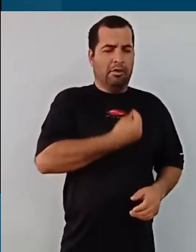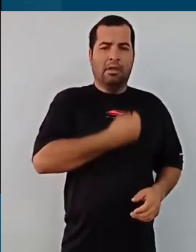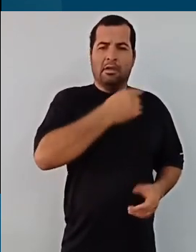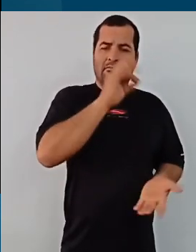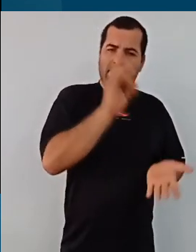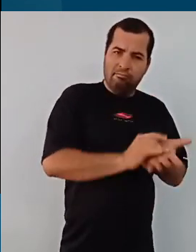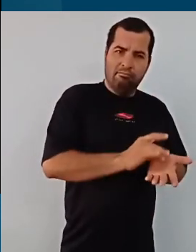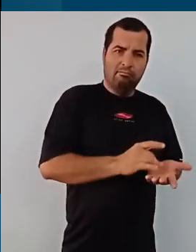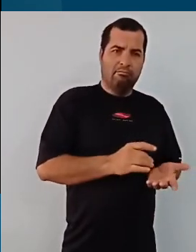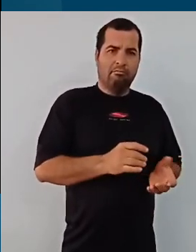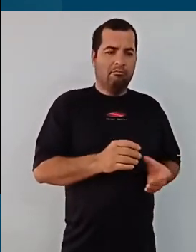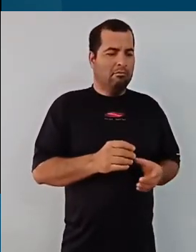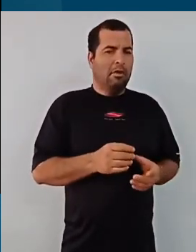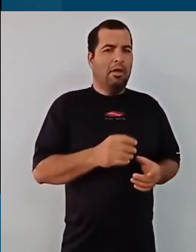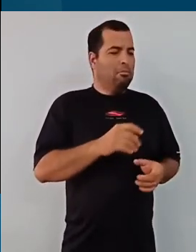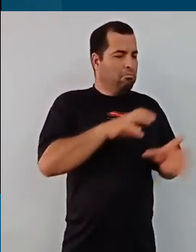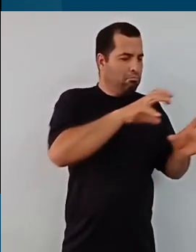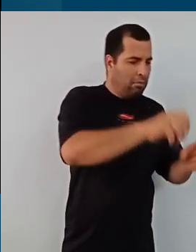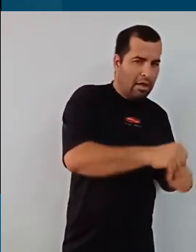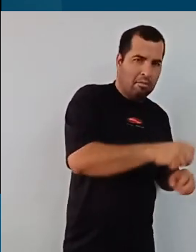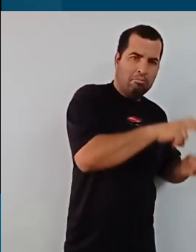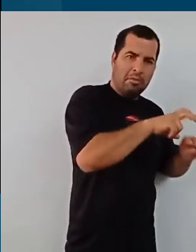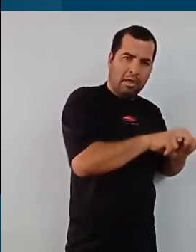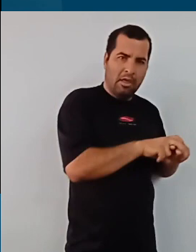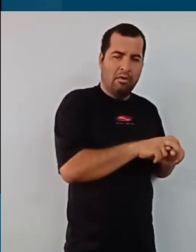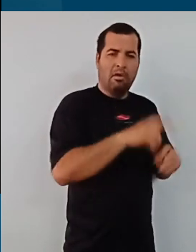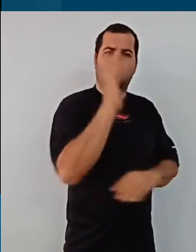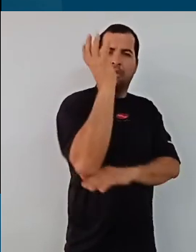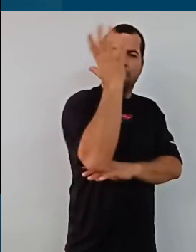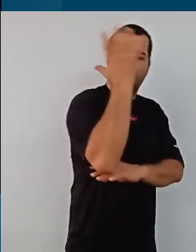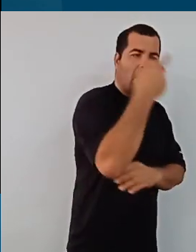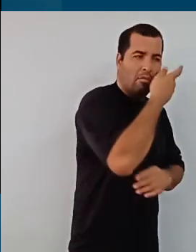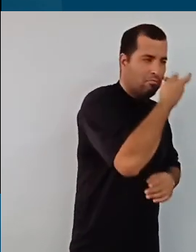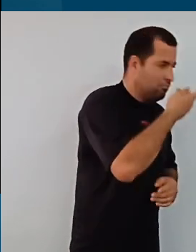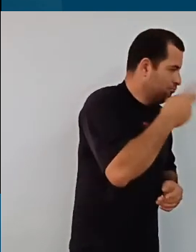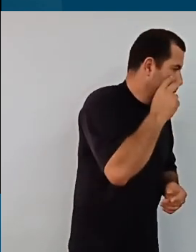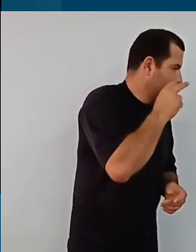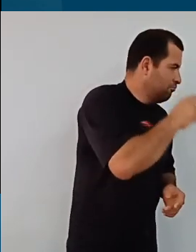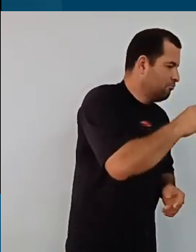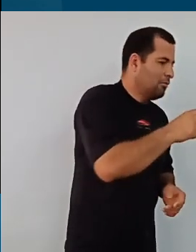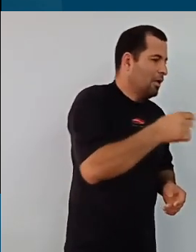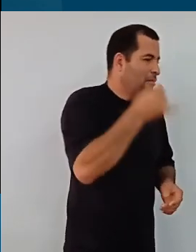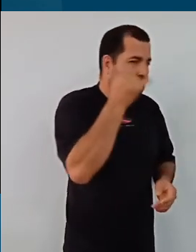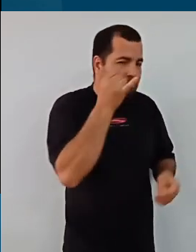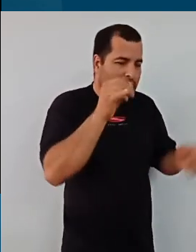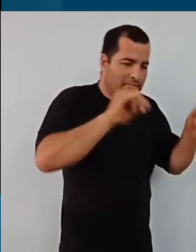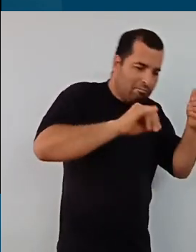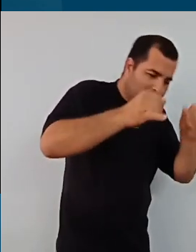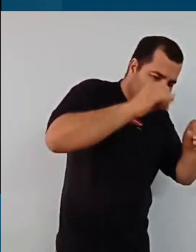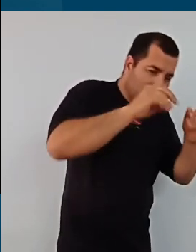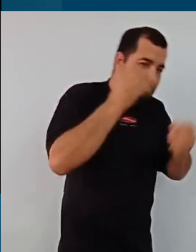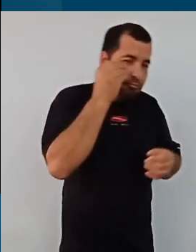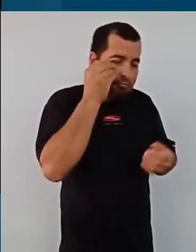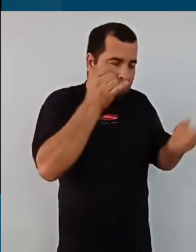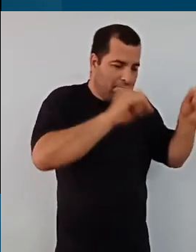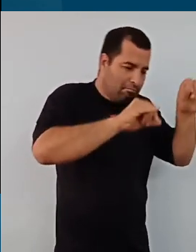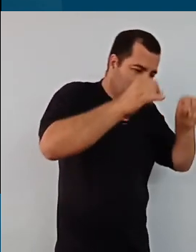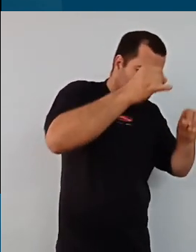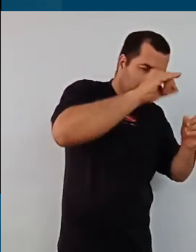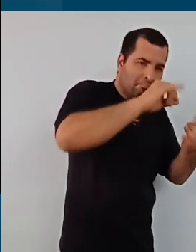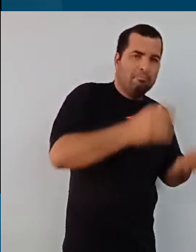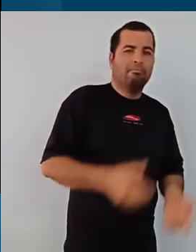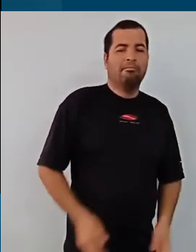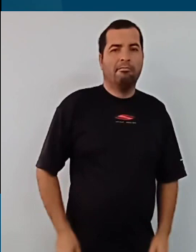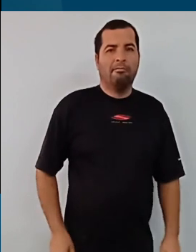bloquinho e observar a natureza, fazer o experimento. Mas com o que a gente sabe da psicologia